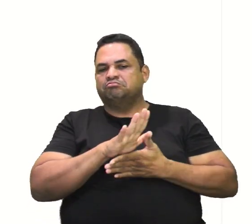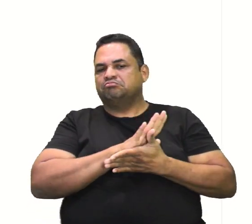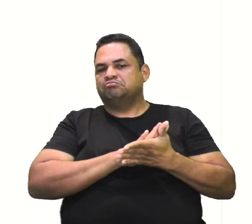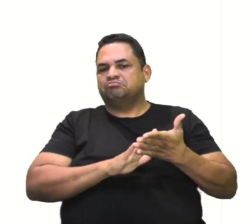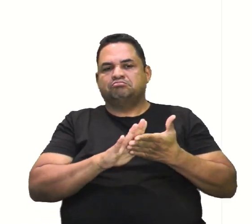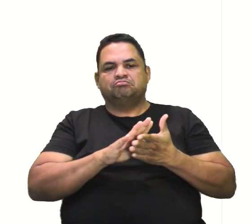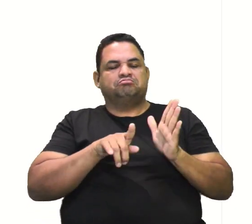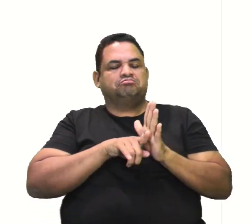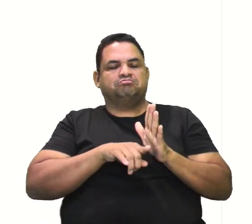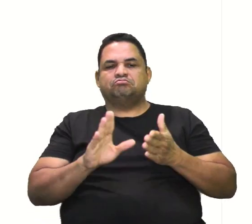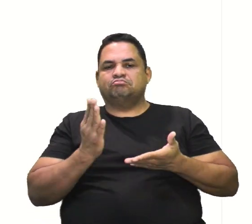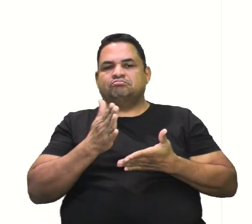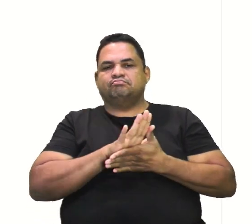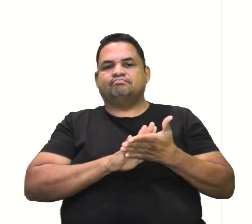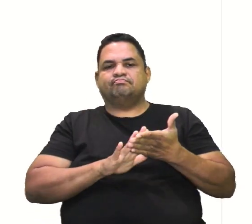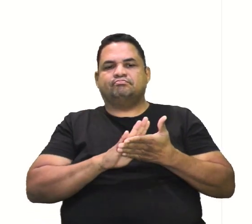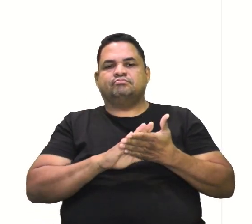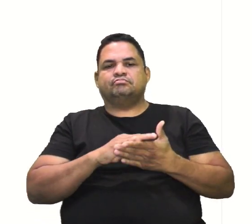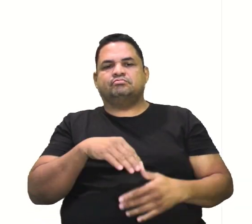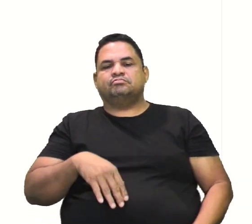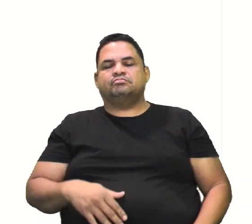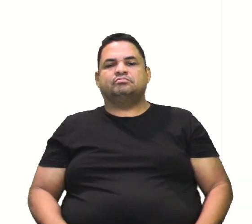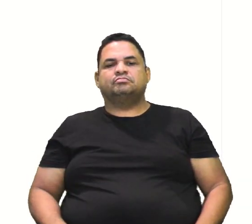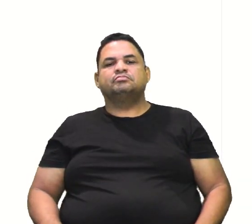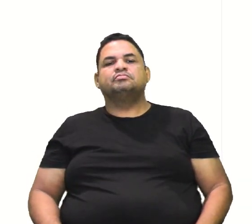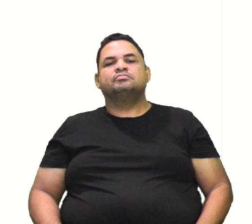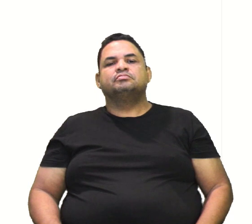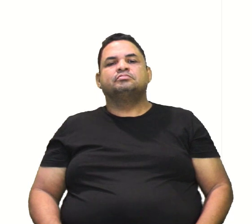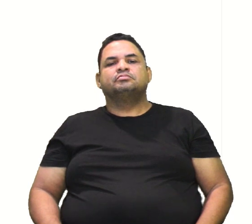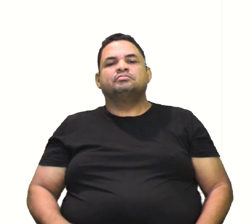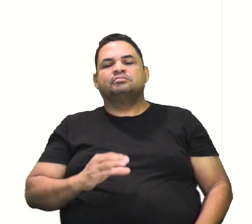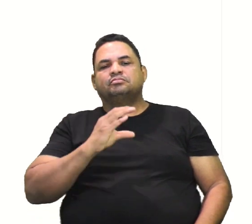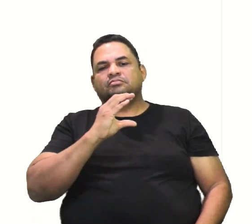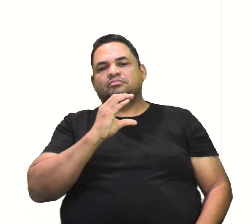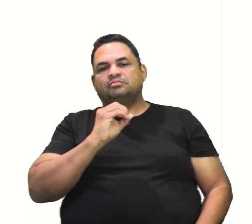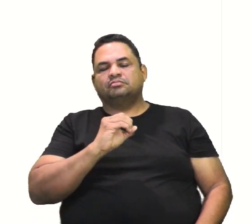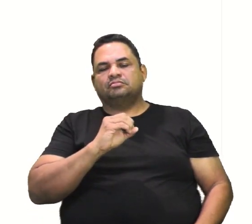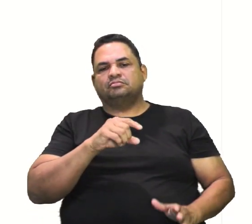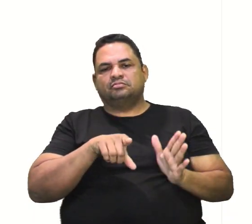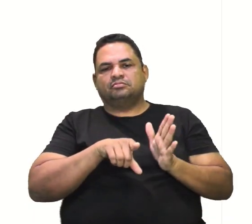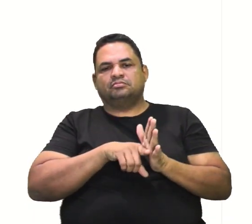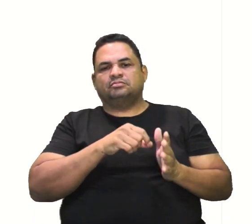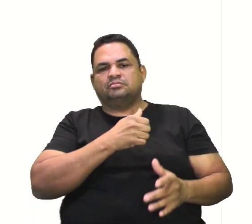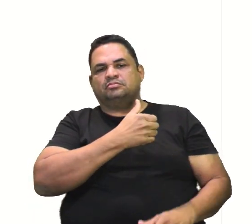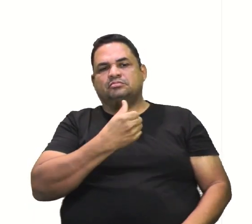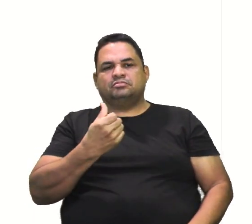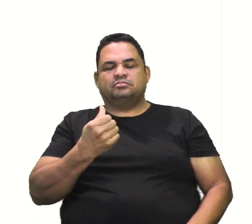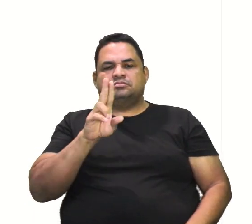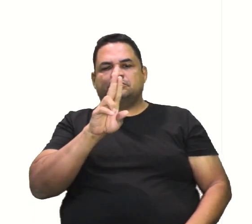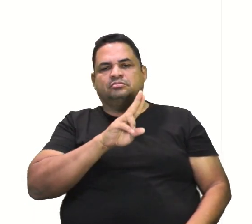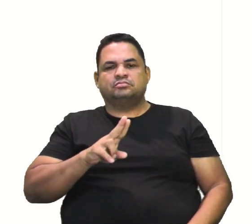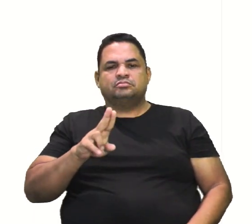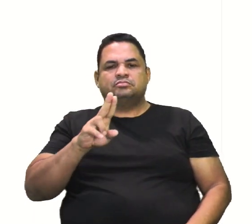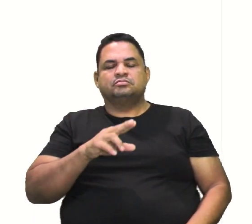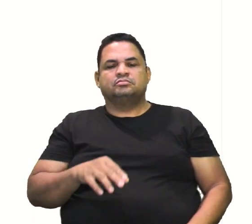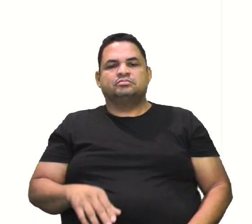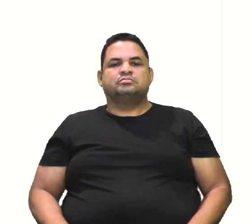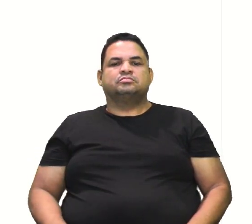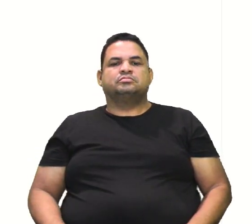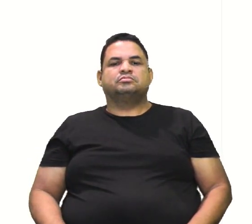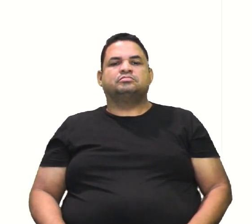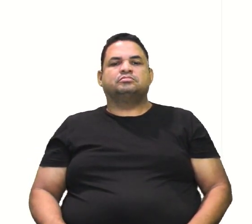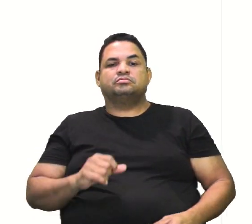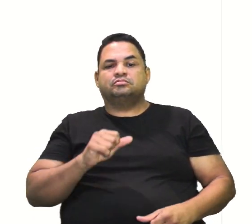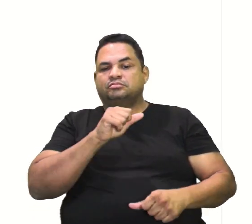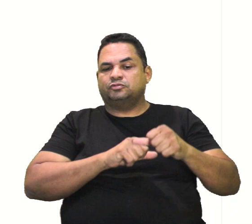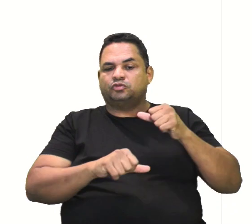não subtrai de nada. E o centro está em 0 e menos 16. A gente vai usar o valor